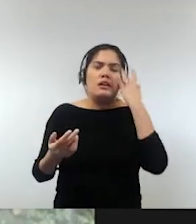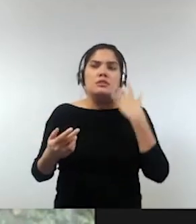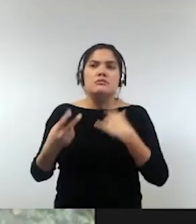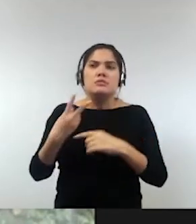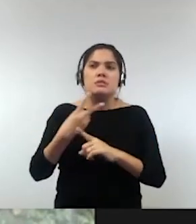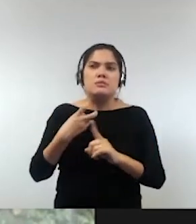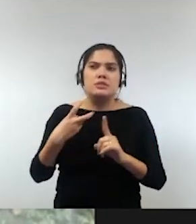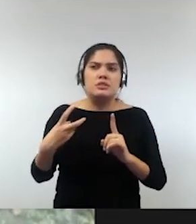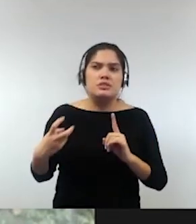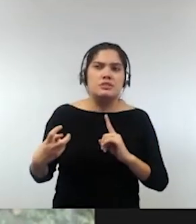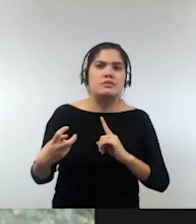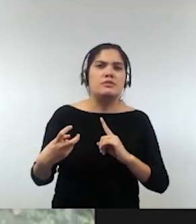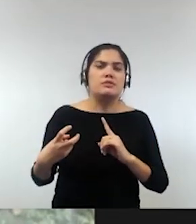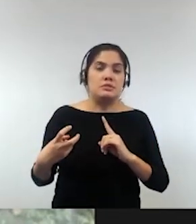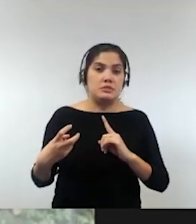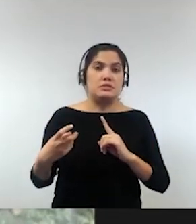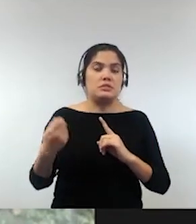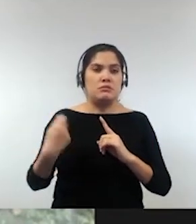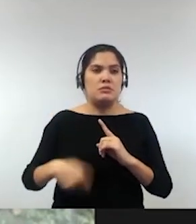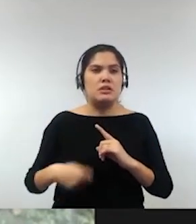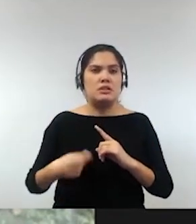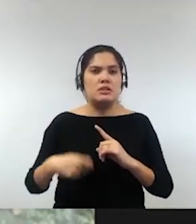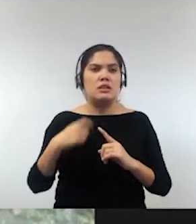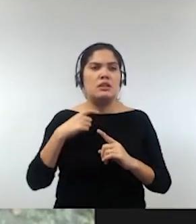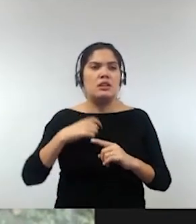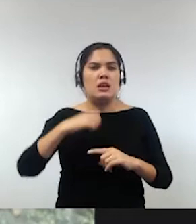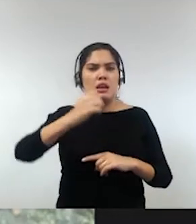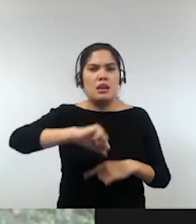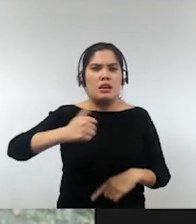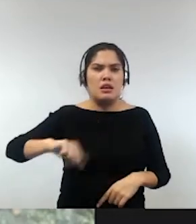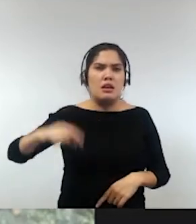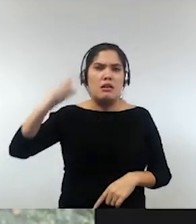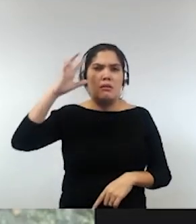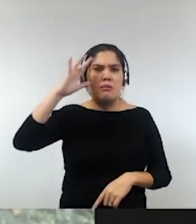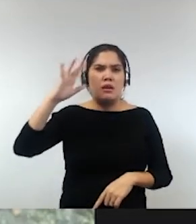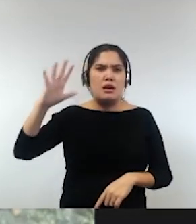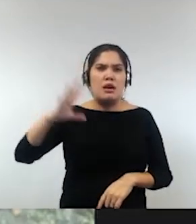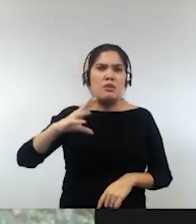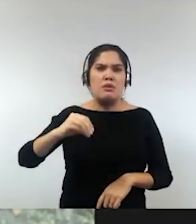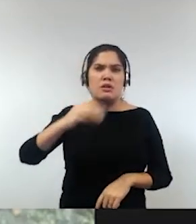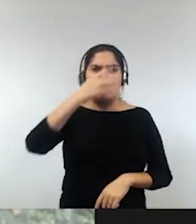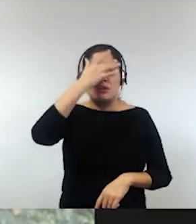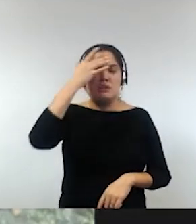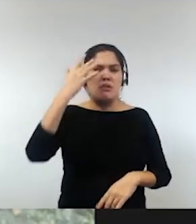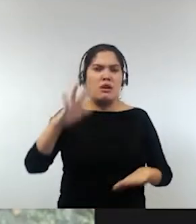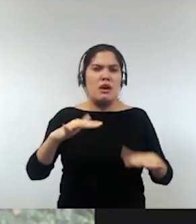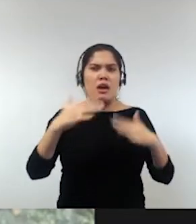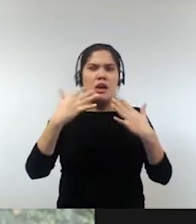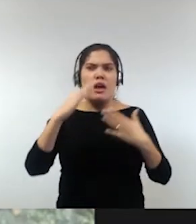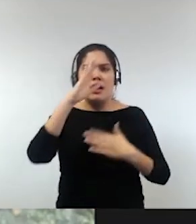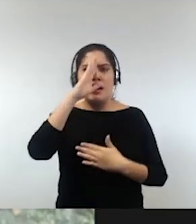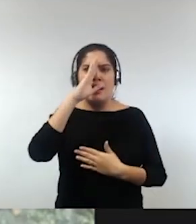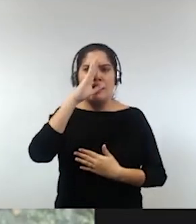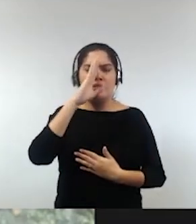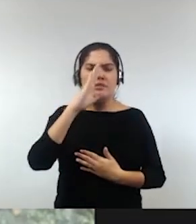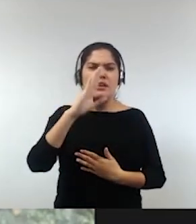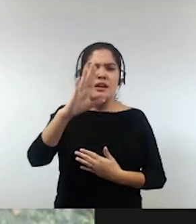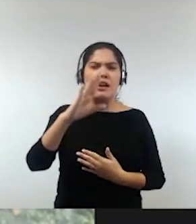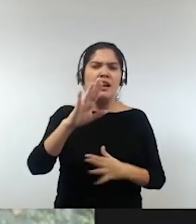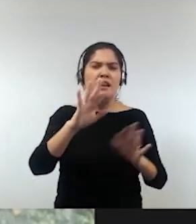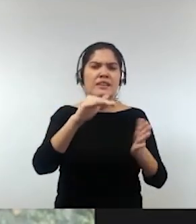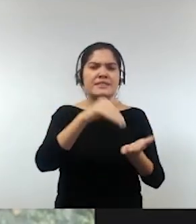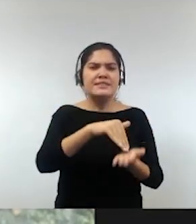perspectivas assim, e que devem ser analisadas e pensadas por todos os que estão assistindo, especialmente essa parte